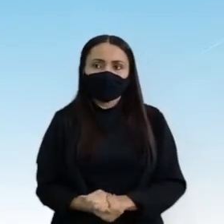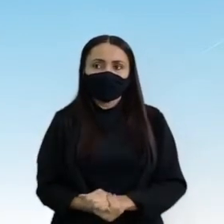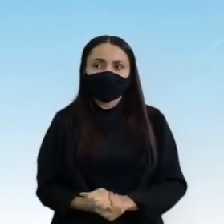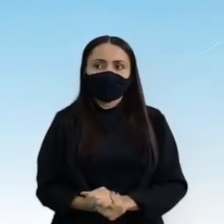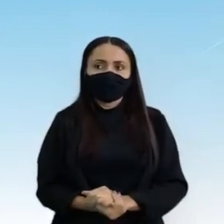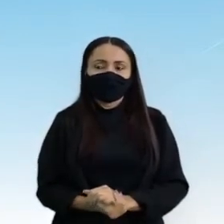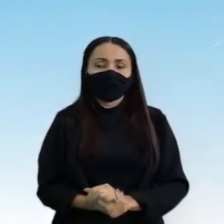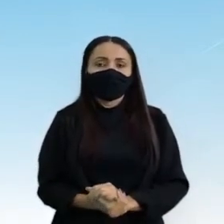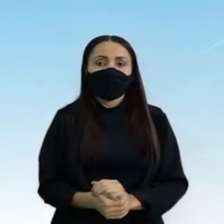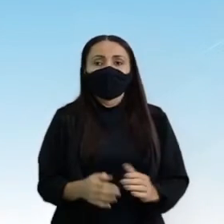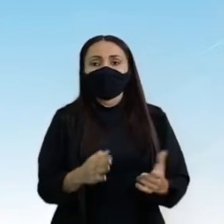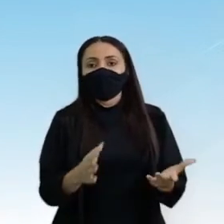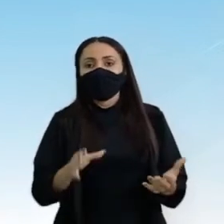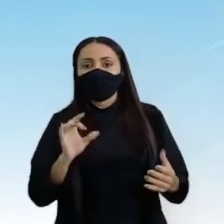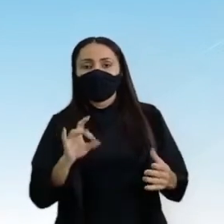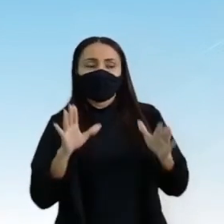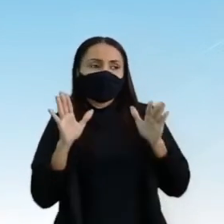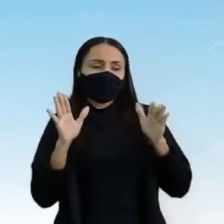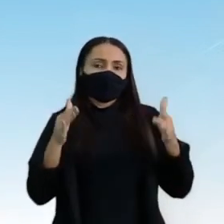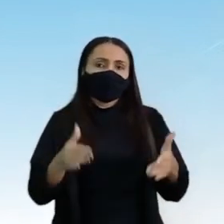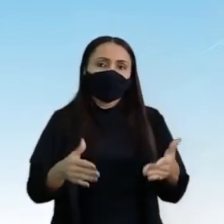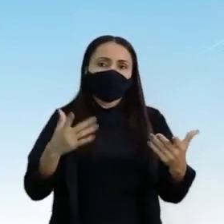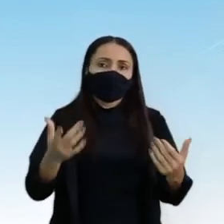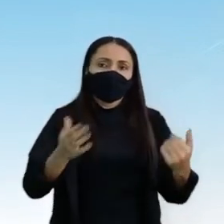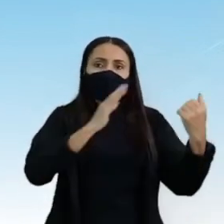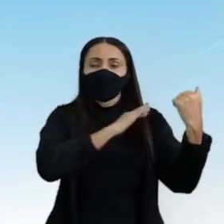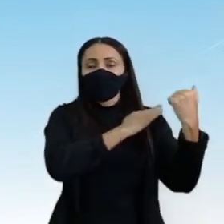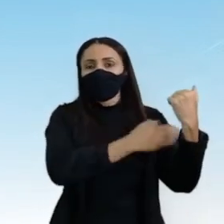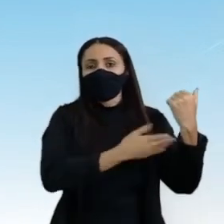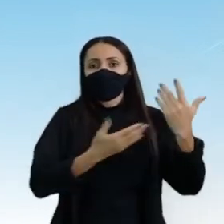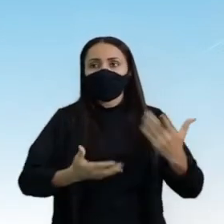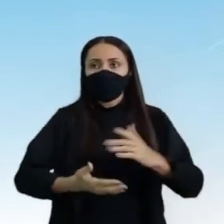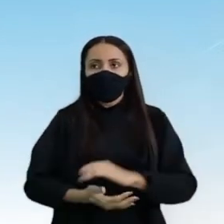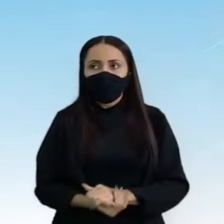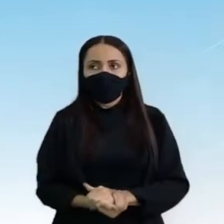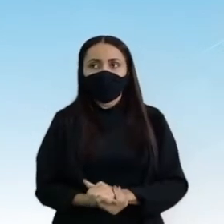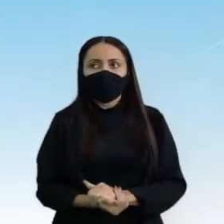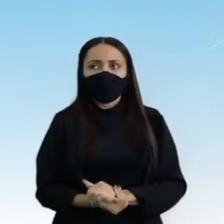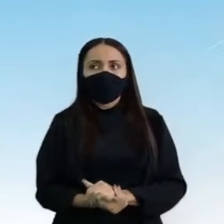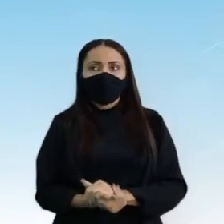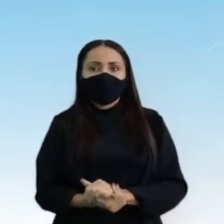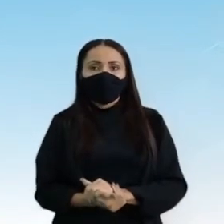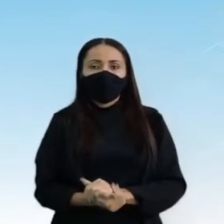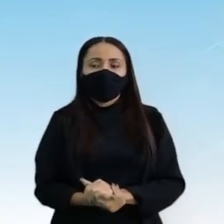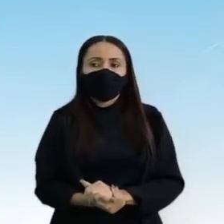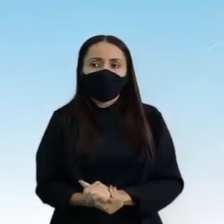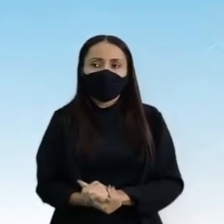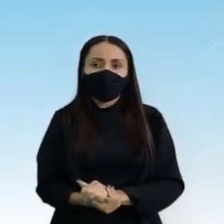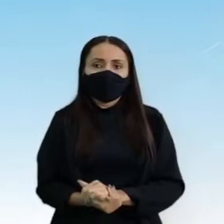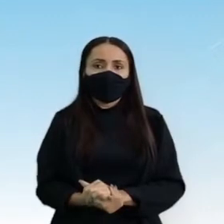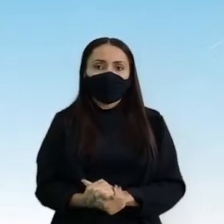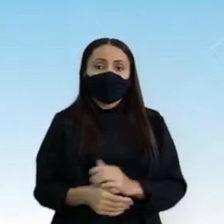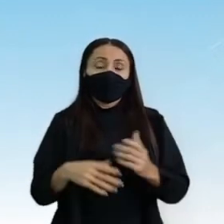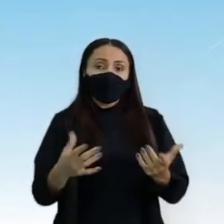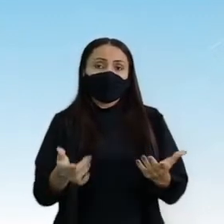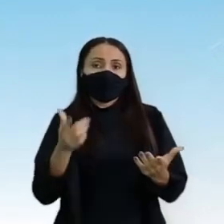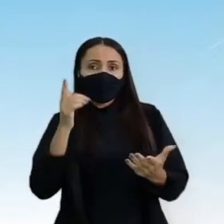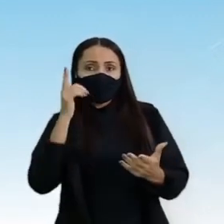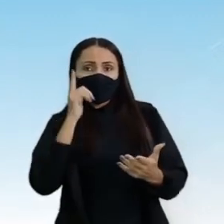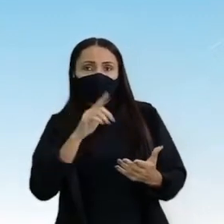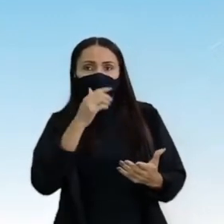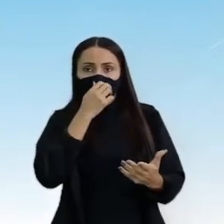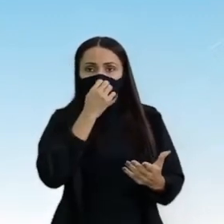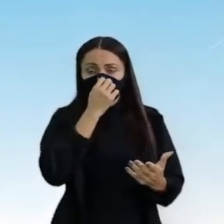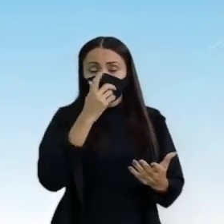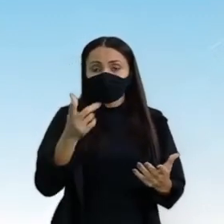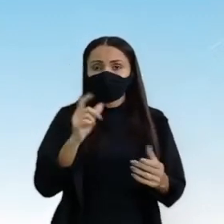não a questão apenas específica muscular, né? Porque a gente sabe que o músculo é definido e ganha a compactação quando a